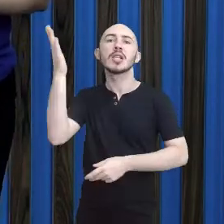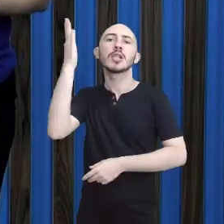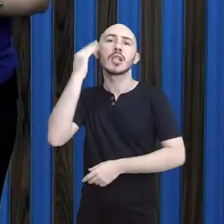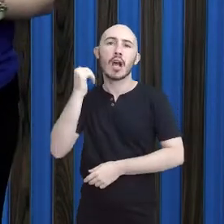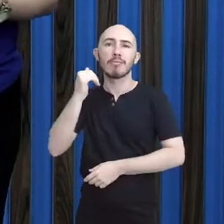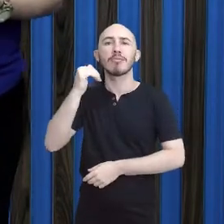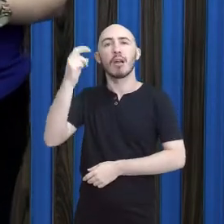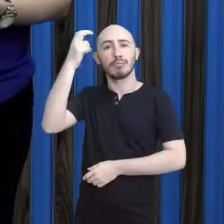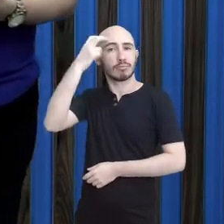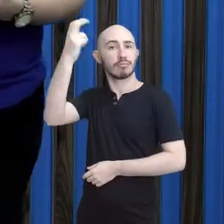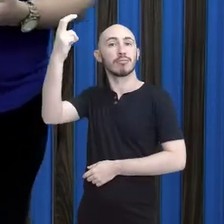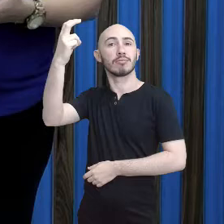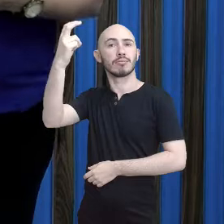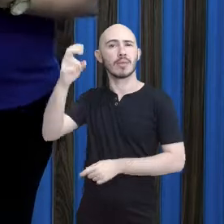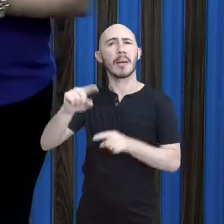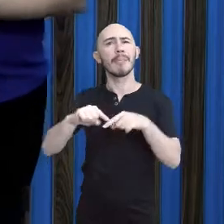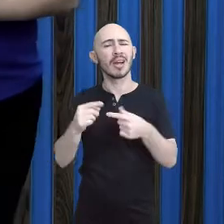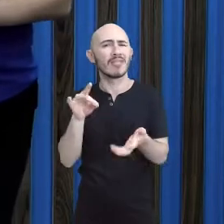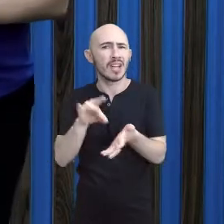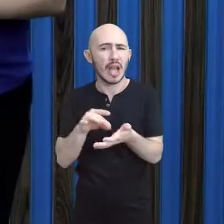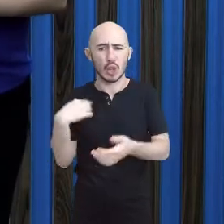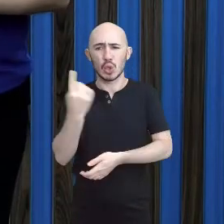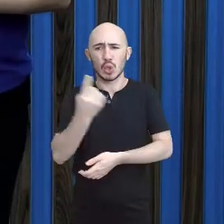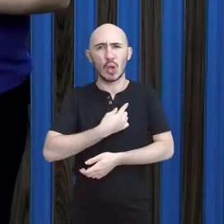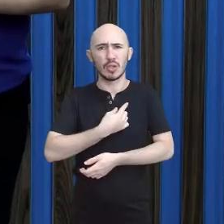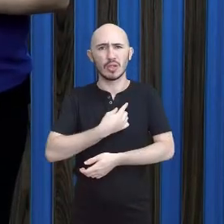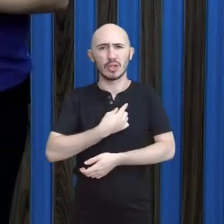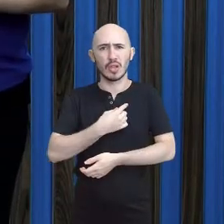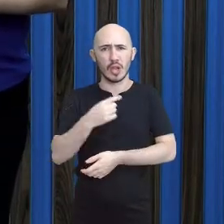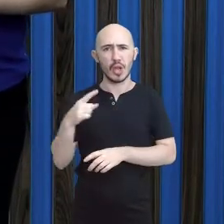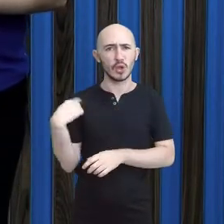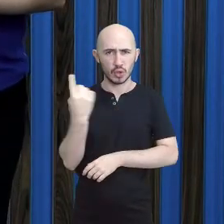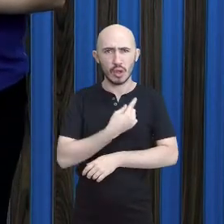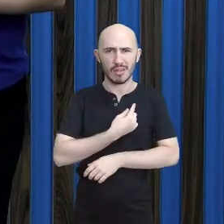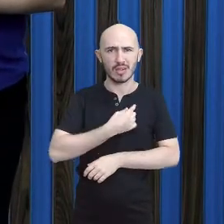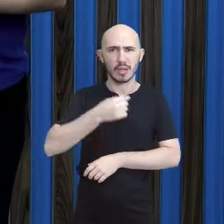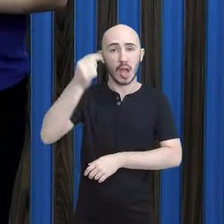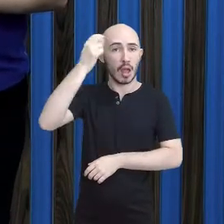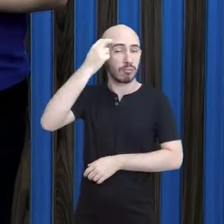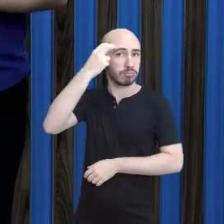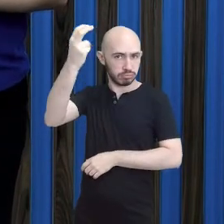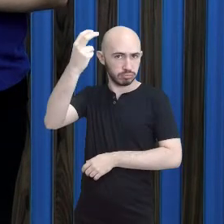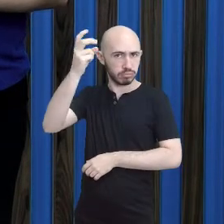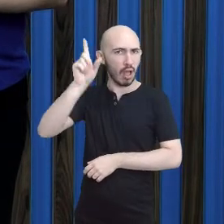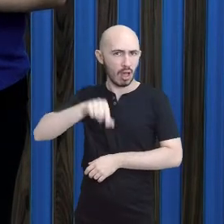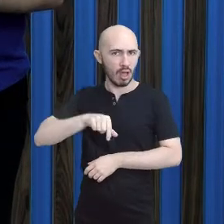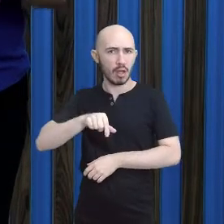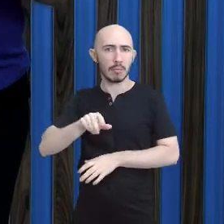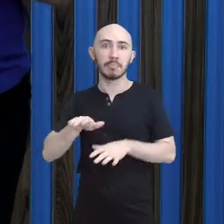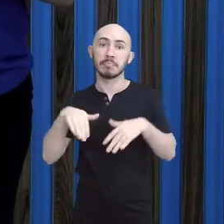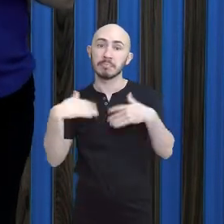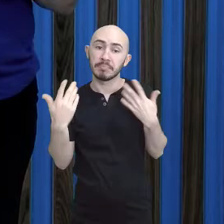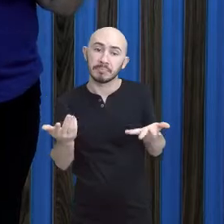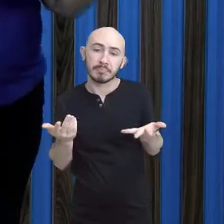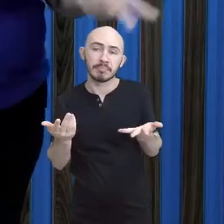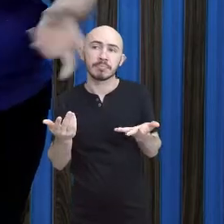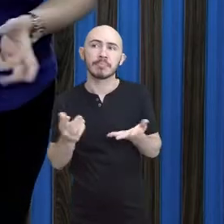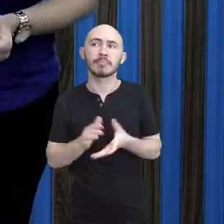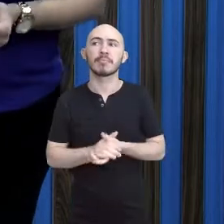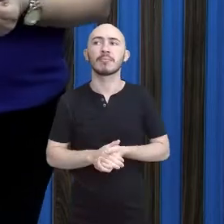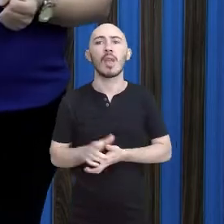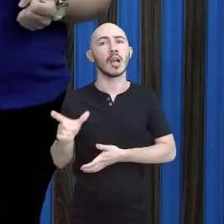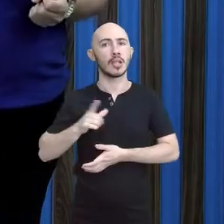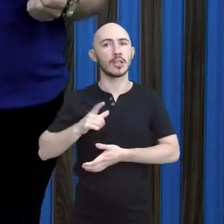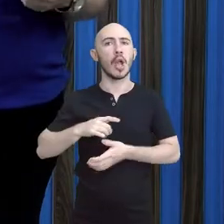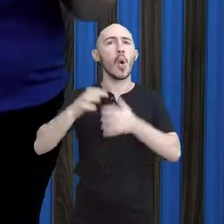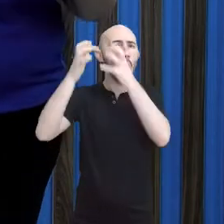que a gente é realmente sábio? O que é que vocês acham sobre isso? Nós temos um grande